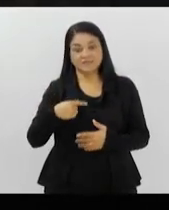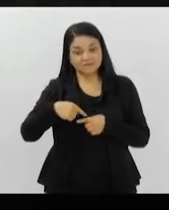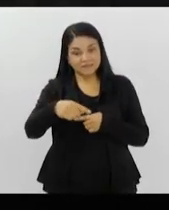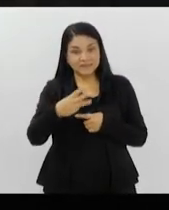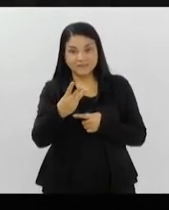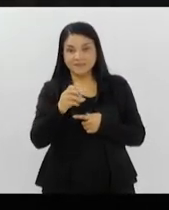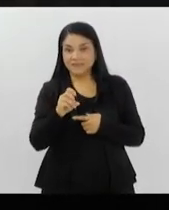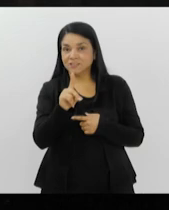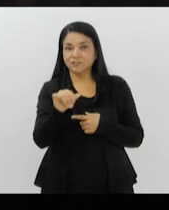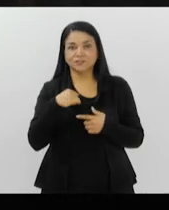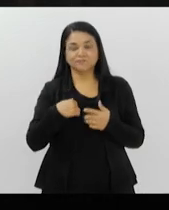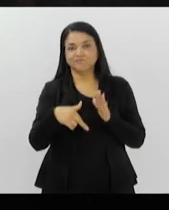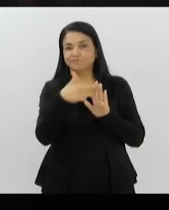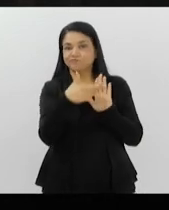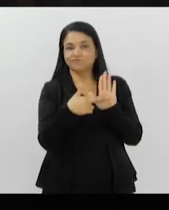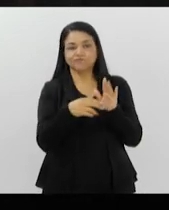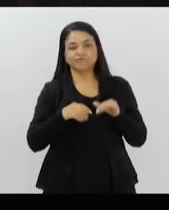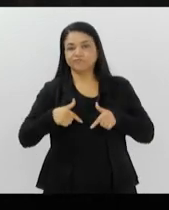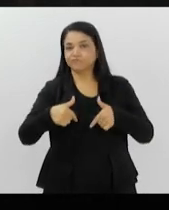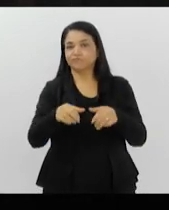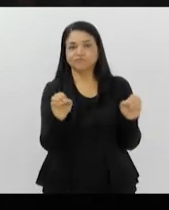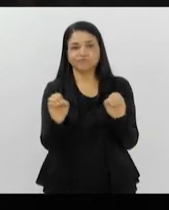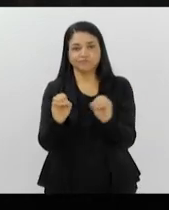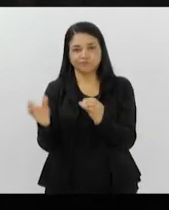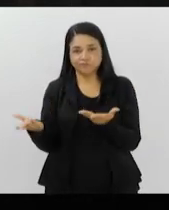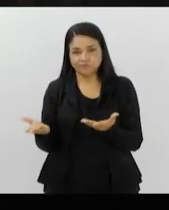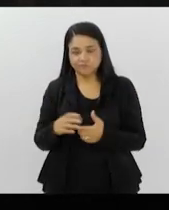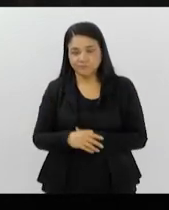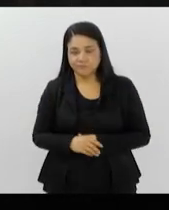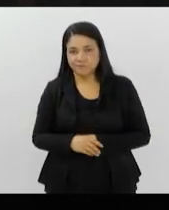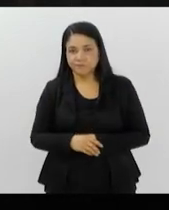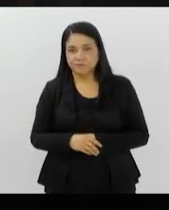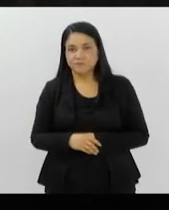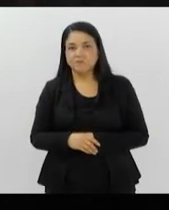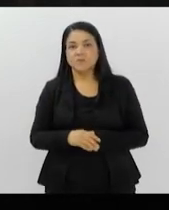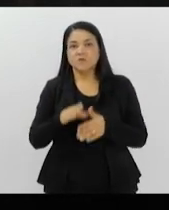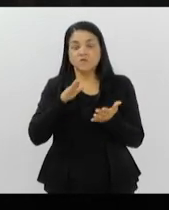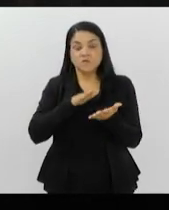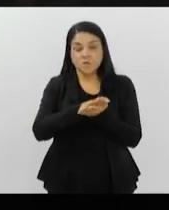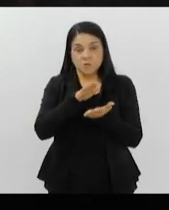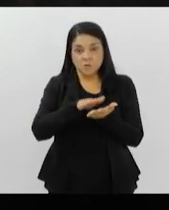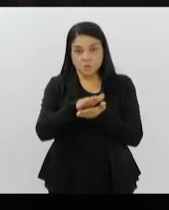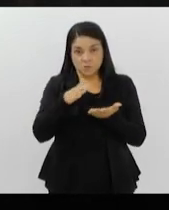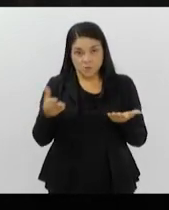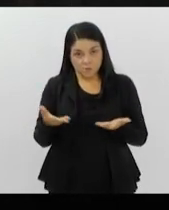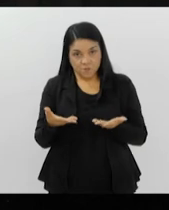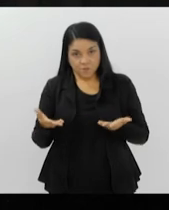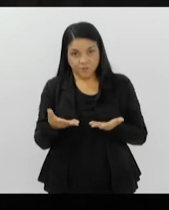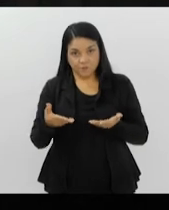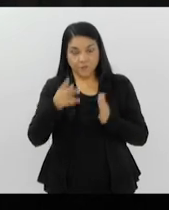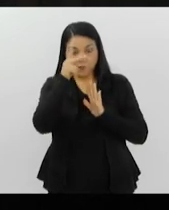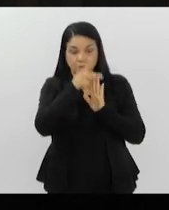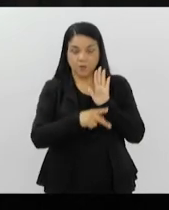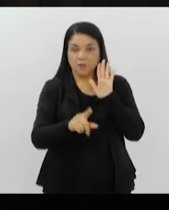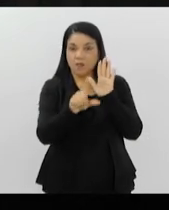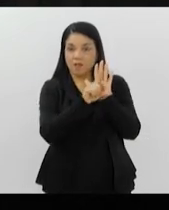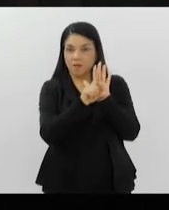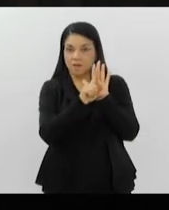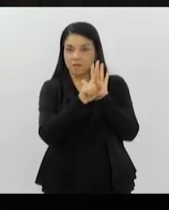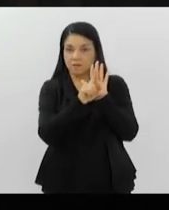saiu. Assim posto, foi publicado hoje o projeto de